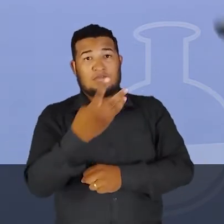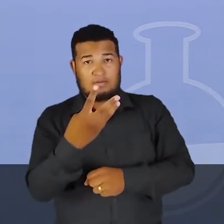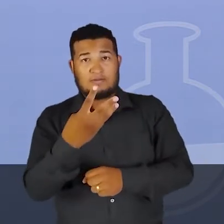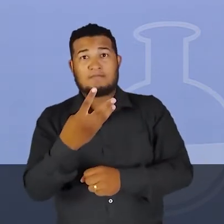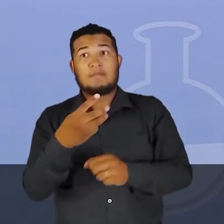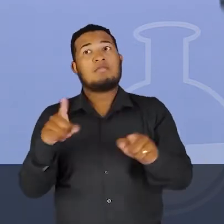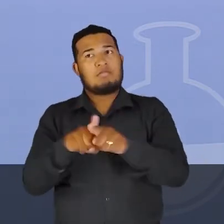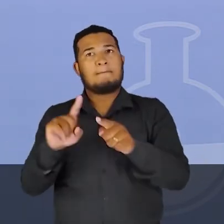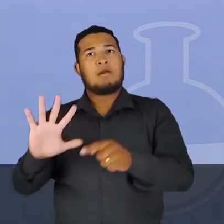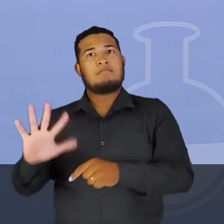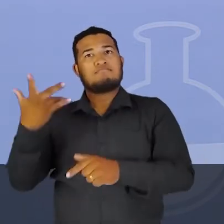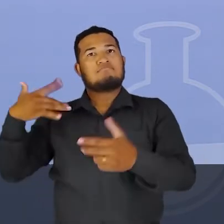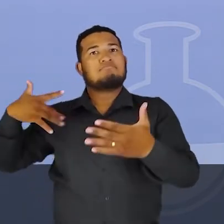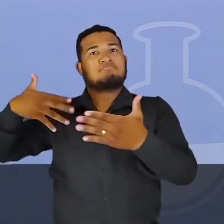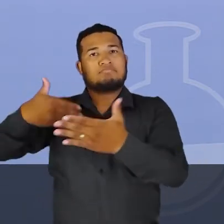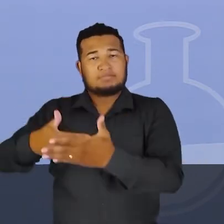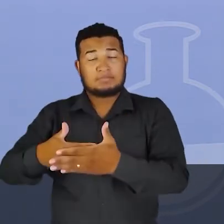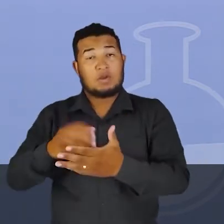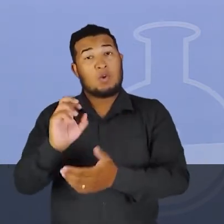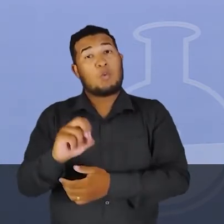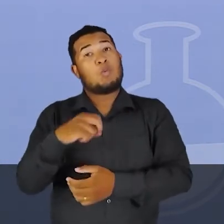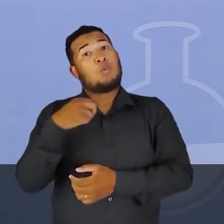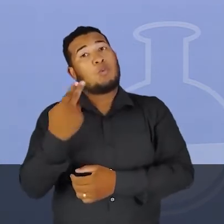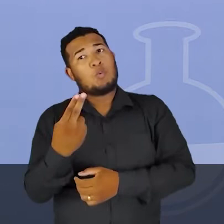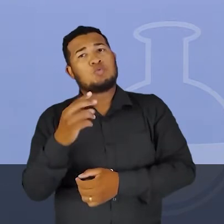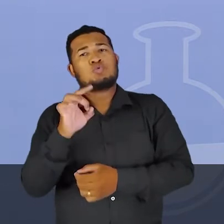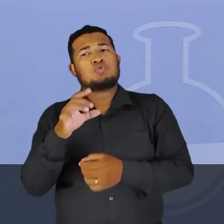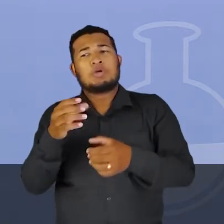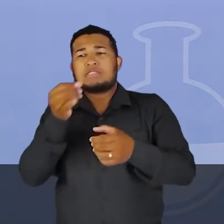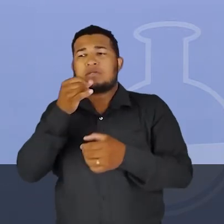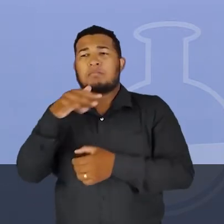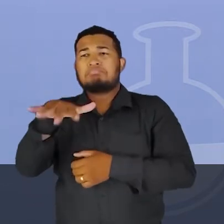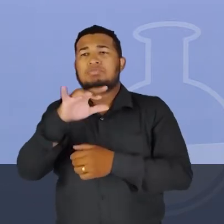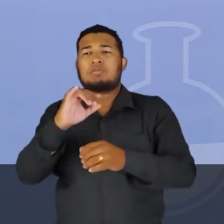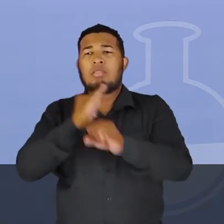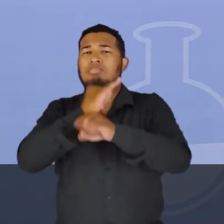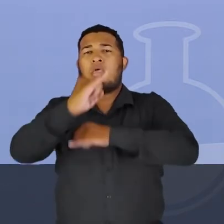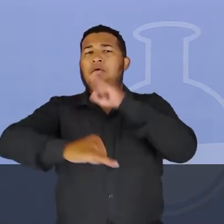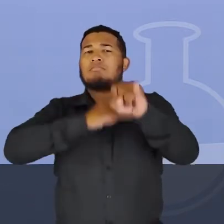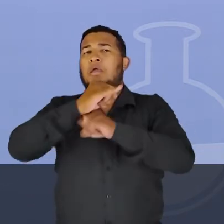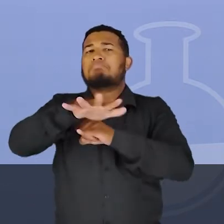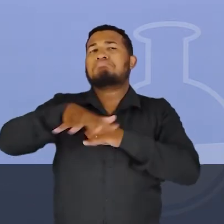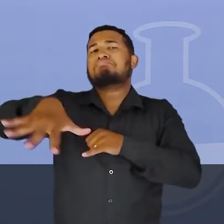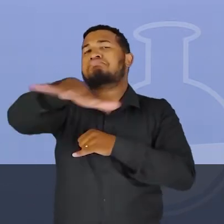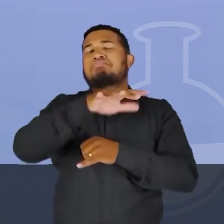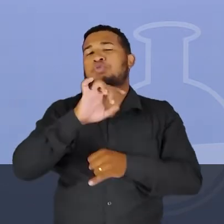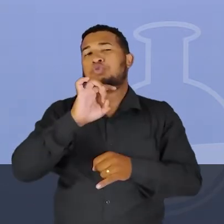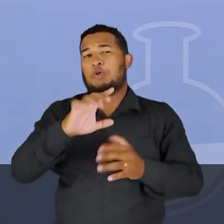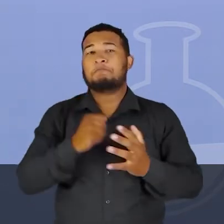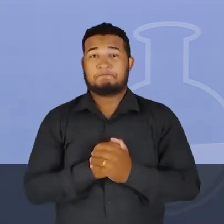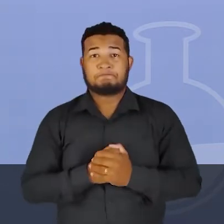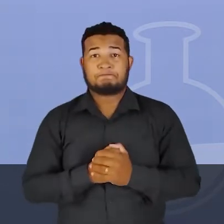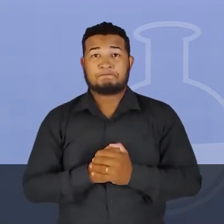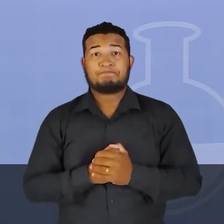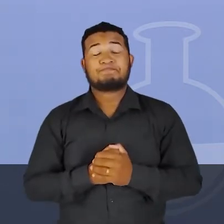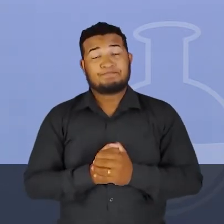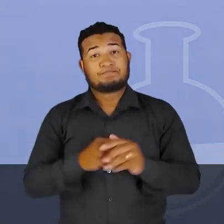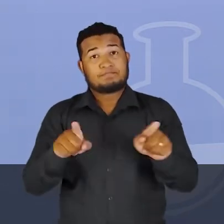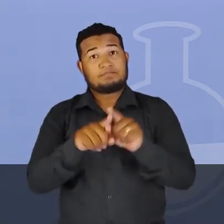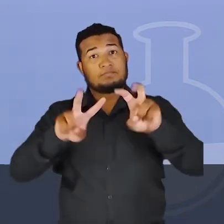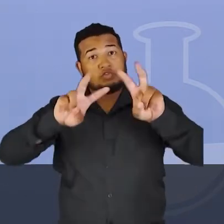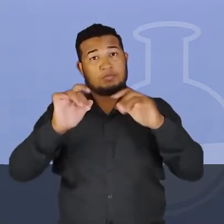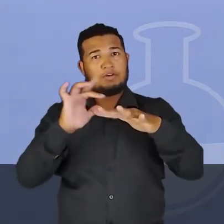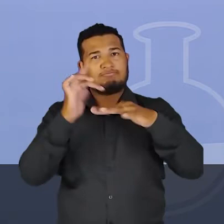e acontece ainda hoje, ou então vai ficar só no campo da internet mesmo, ok? Então, ainda sobre as